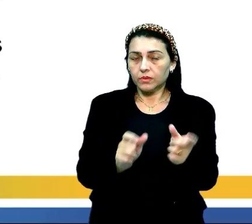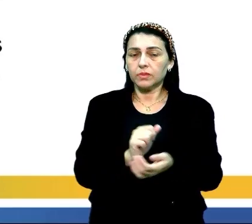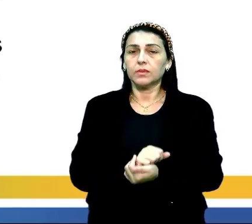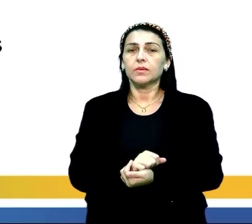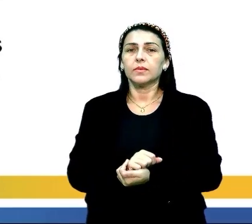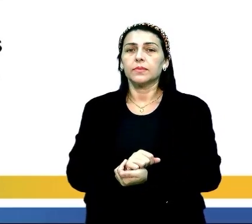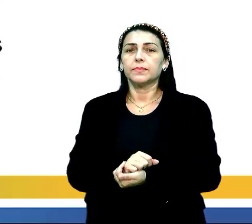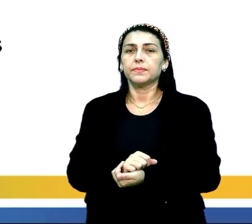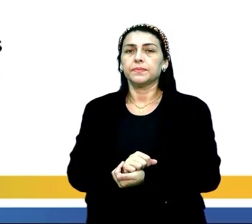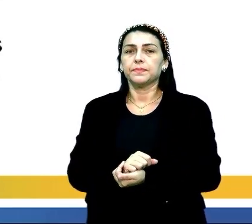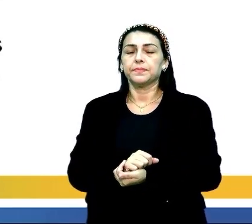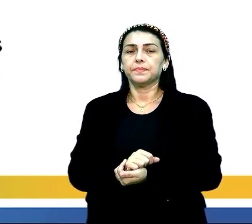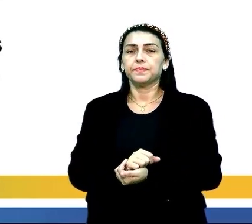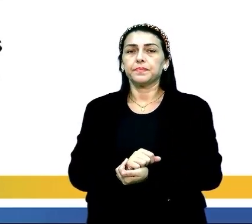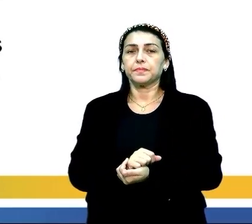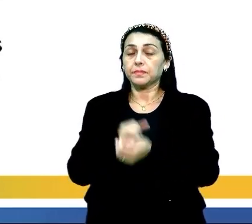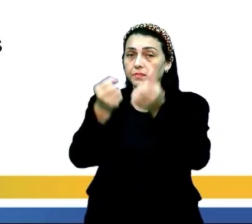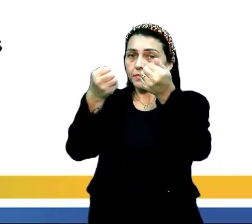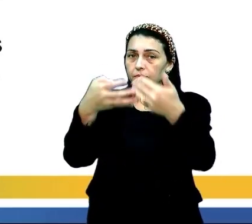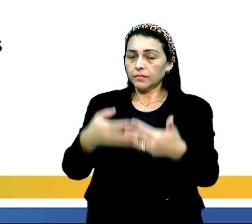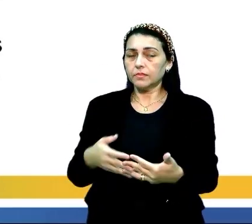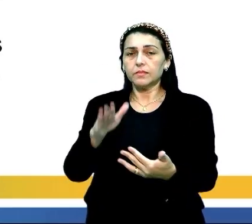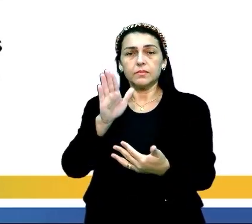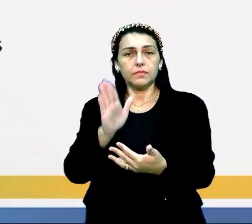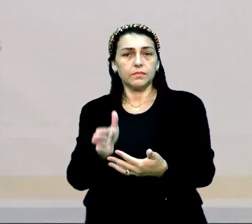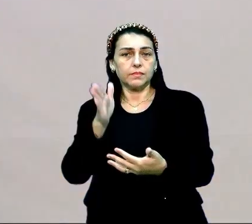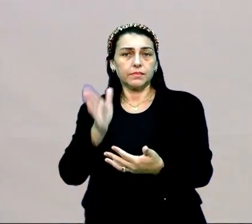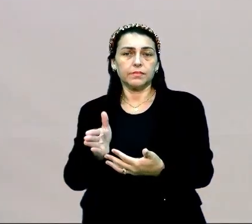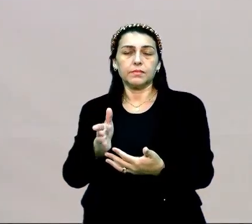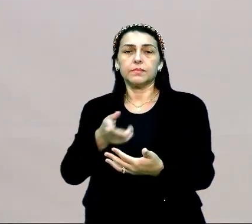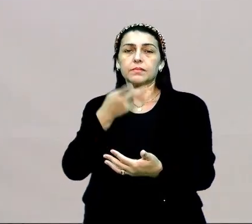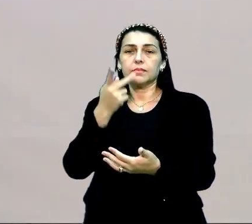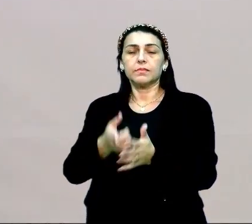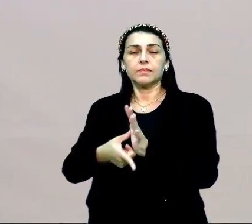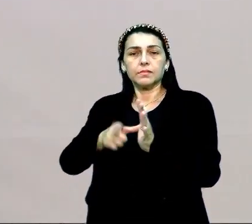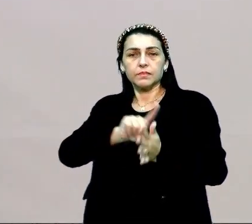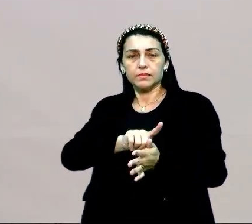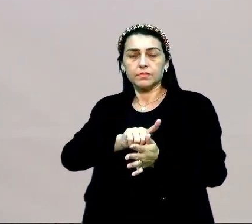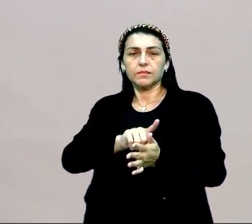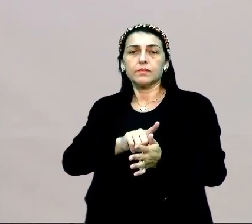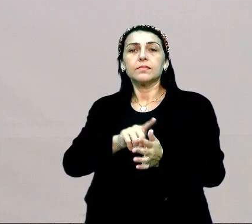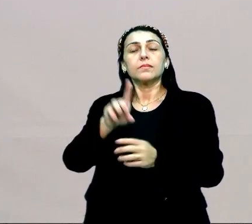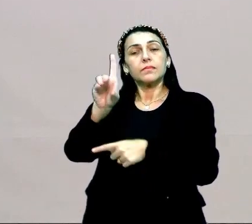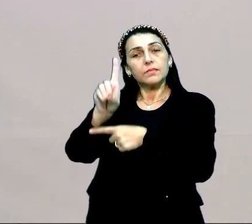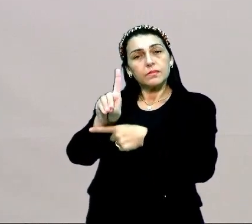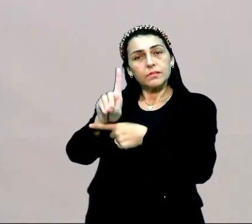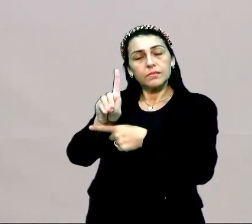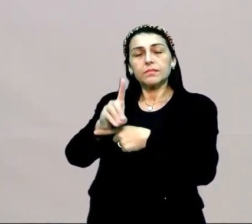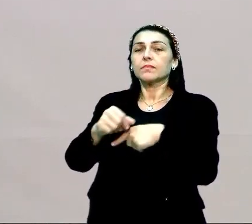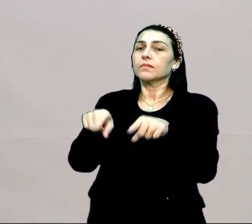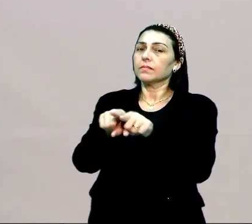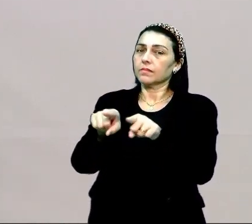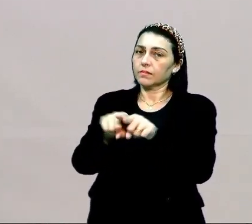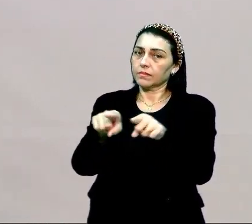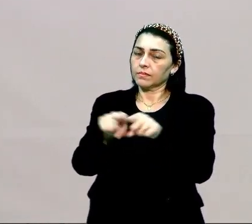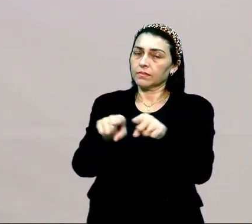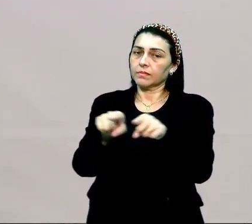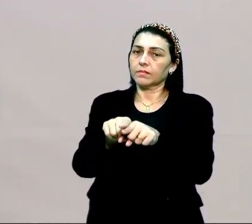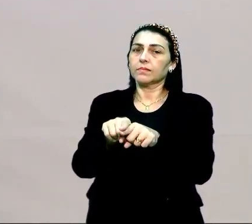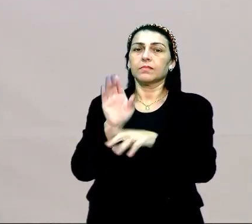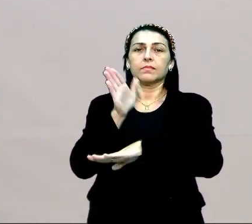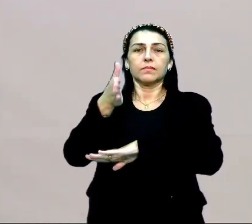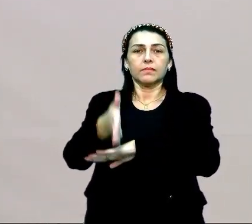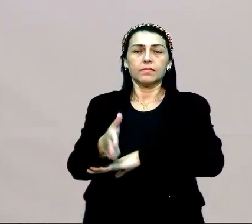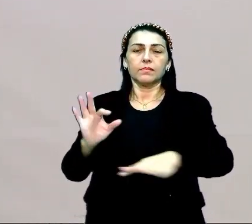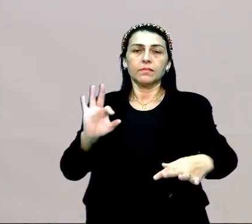Então, aquela explicação que eu já procedi aí relacionada à letra D, também vai estar